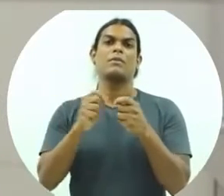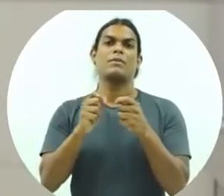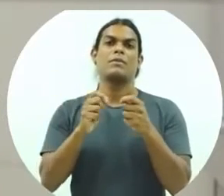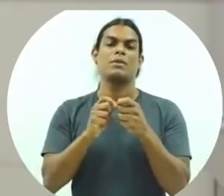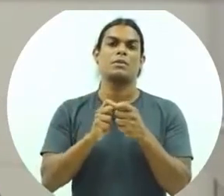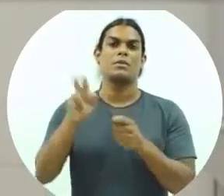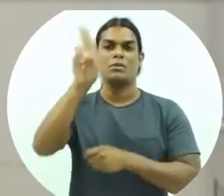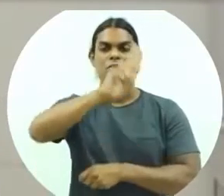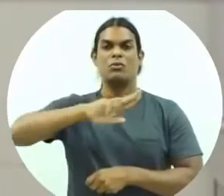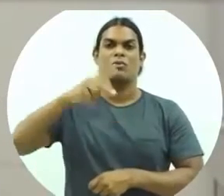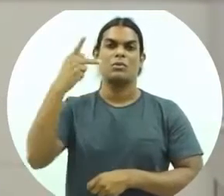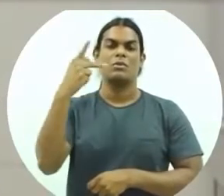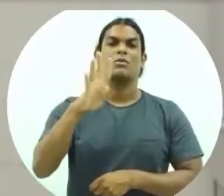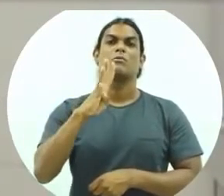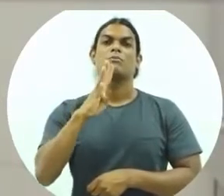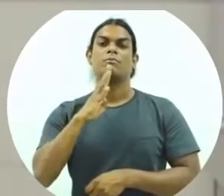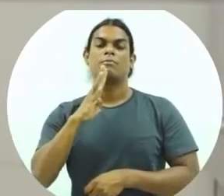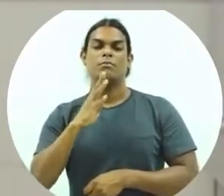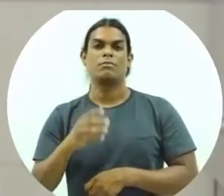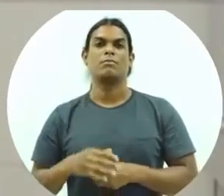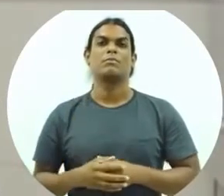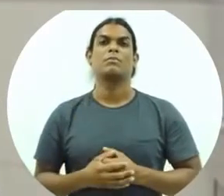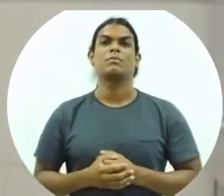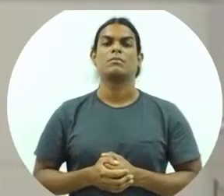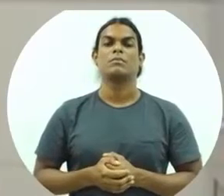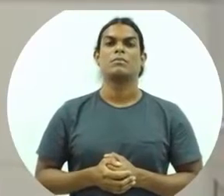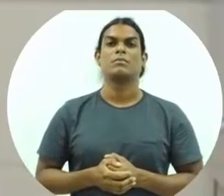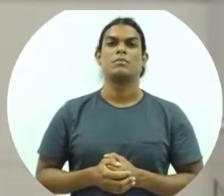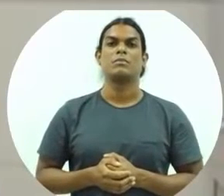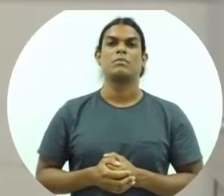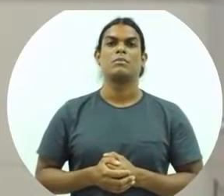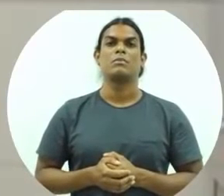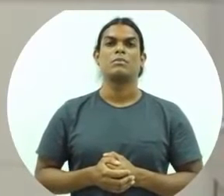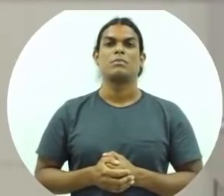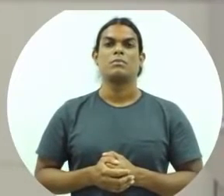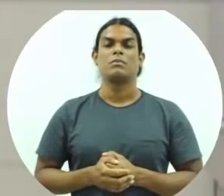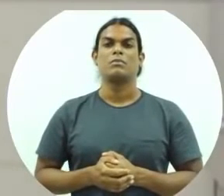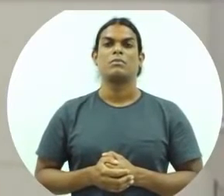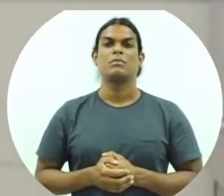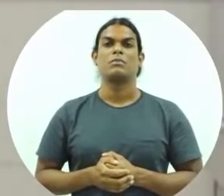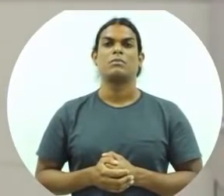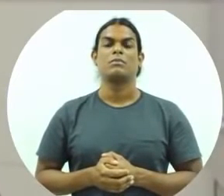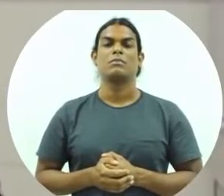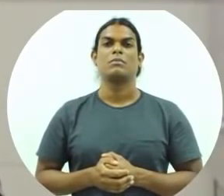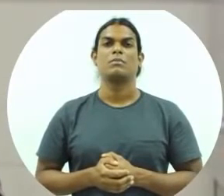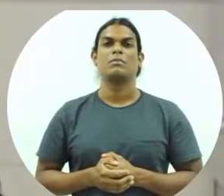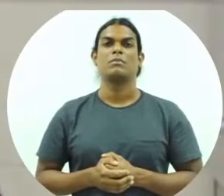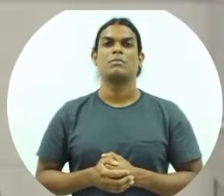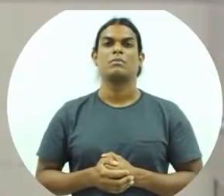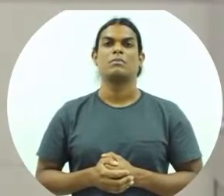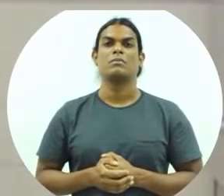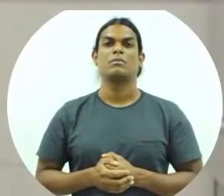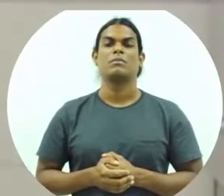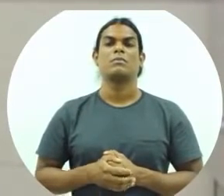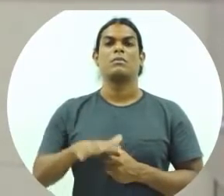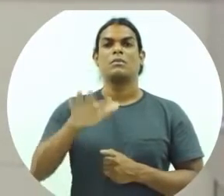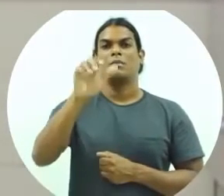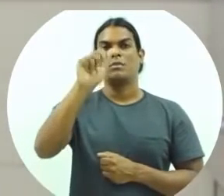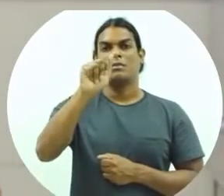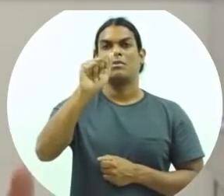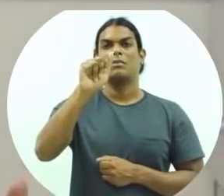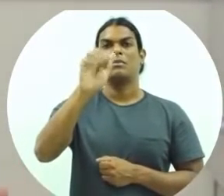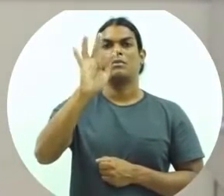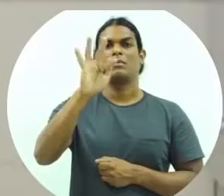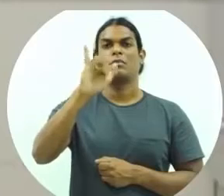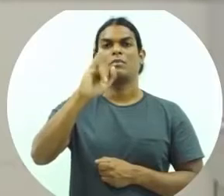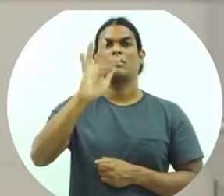seus conhecimentos em ação para gerar alguns resultados. Então, domínio da técnica para a execução desta. E